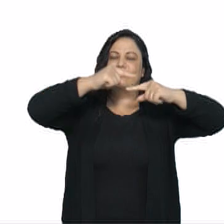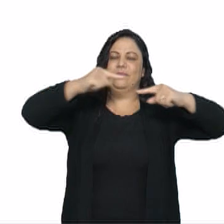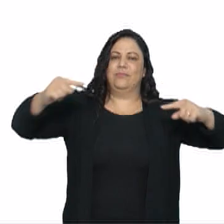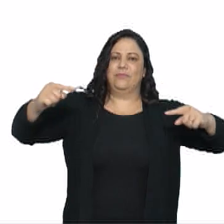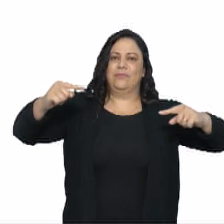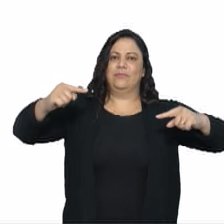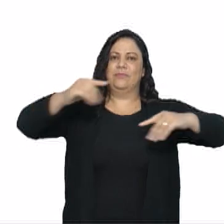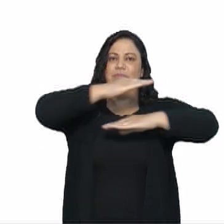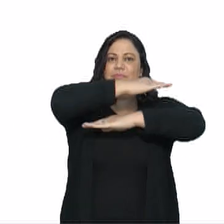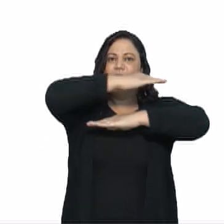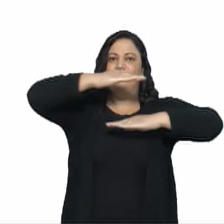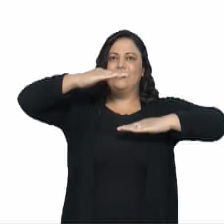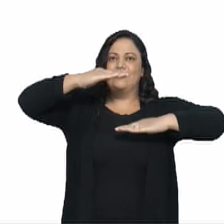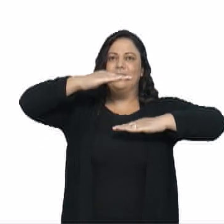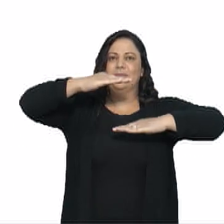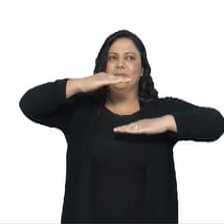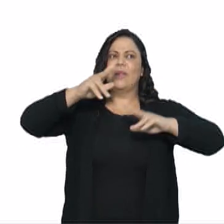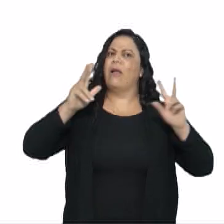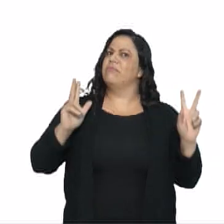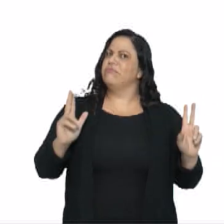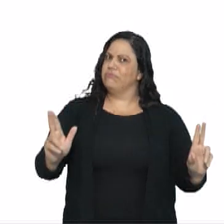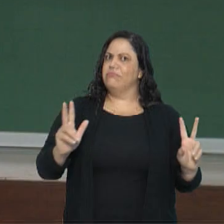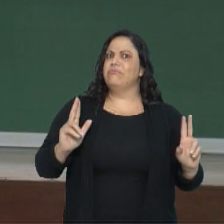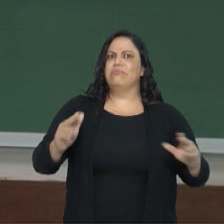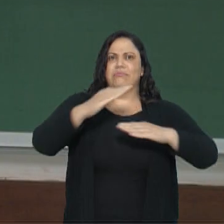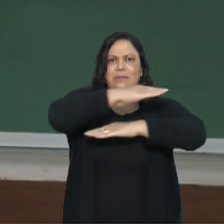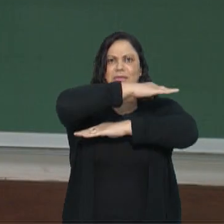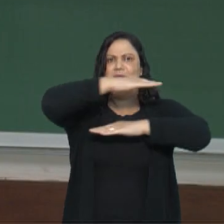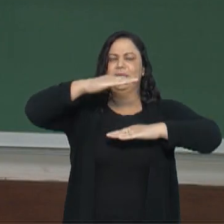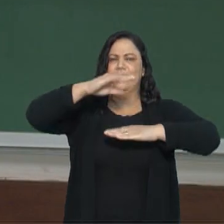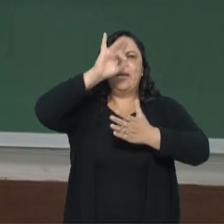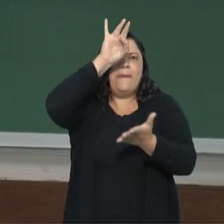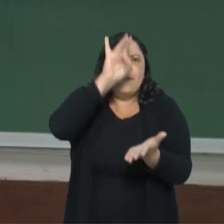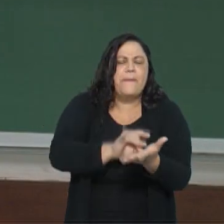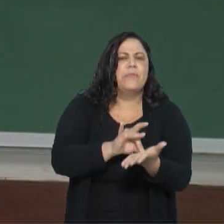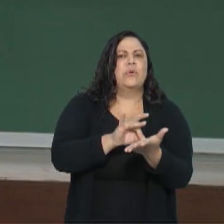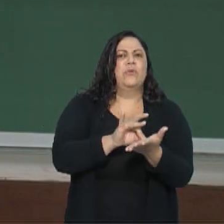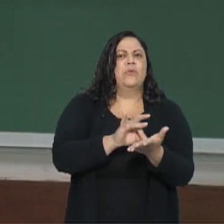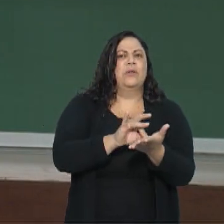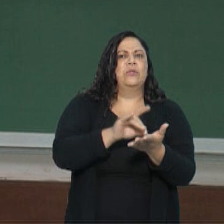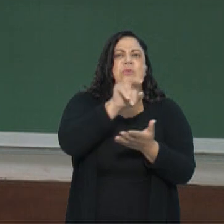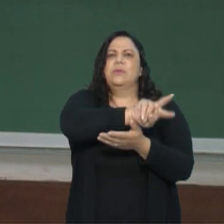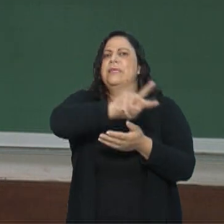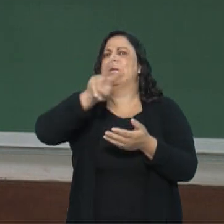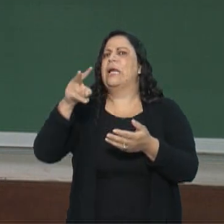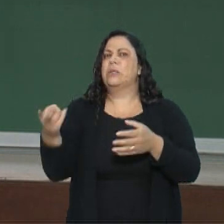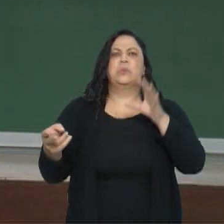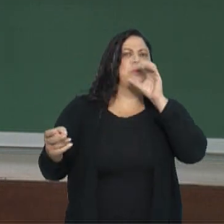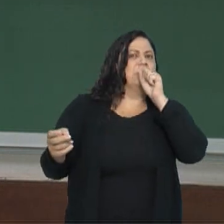Reparem, elas estão retas, comprovando que as 2 circunferências